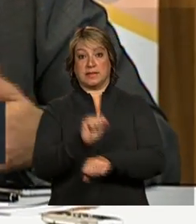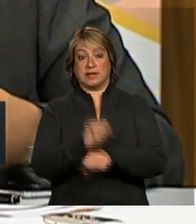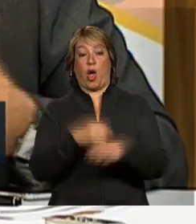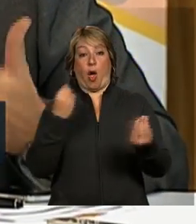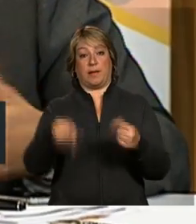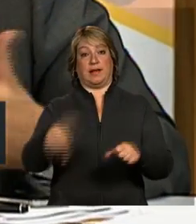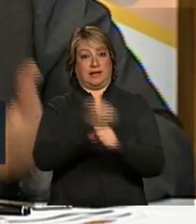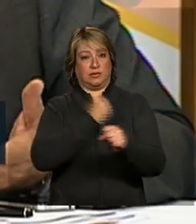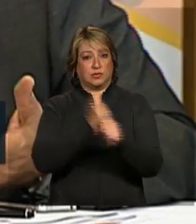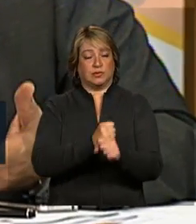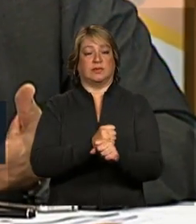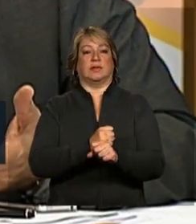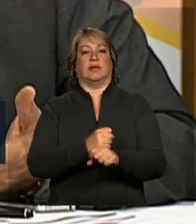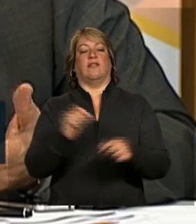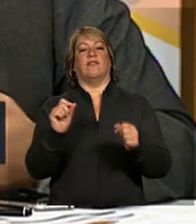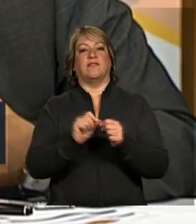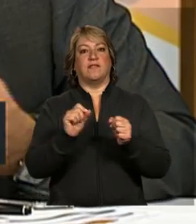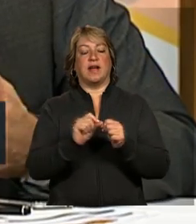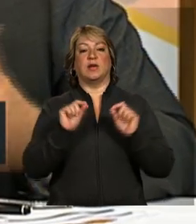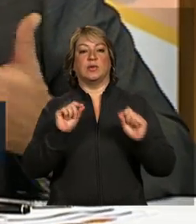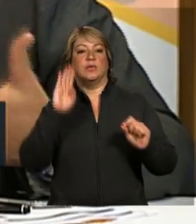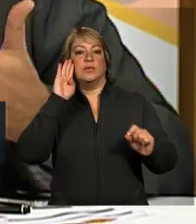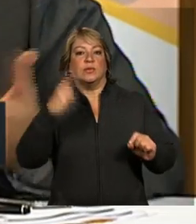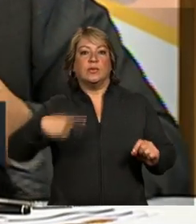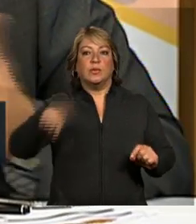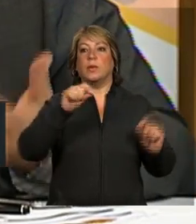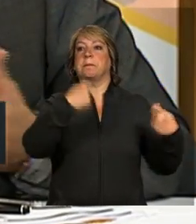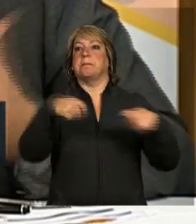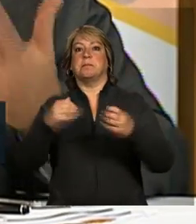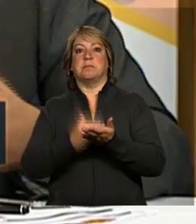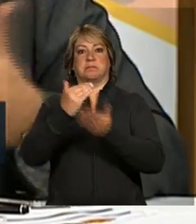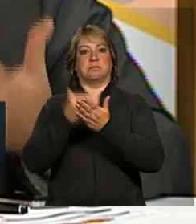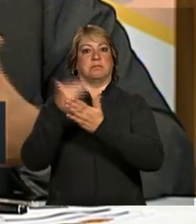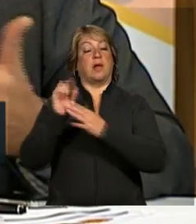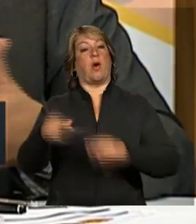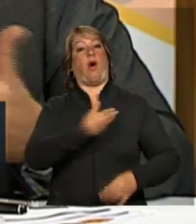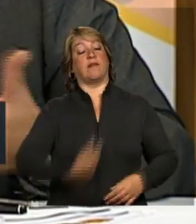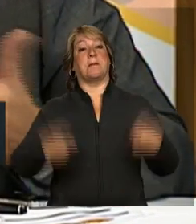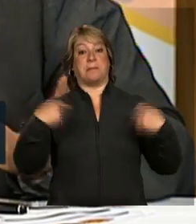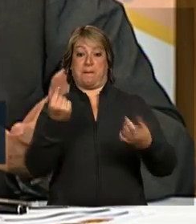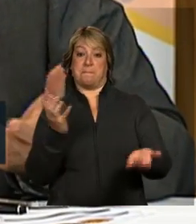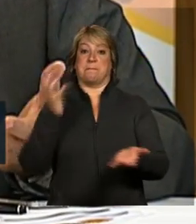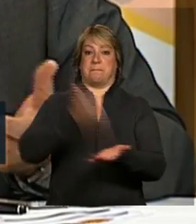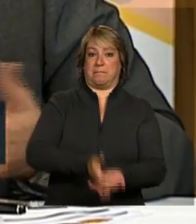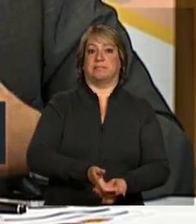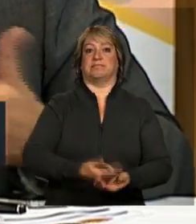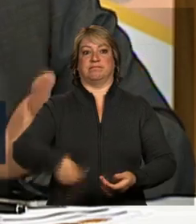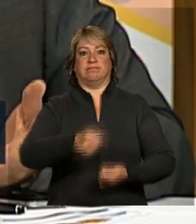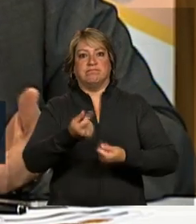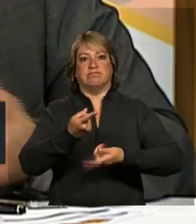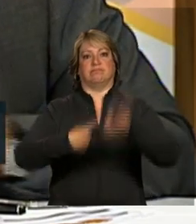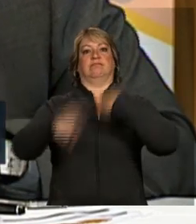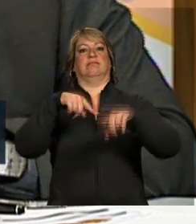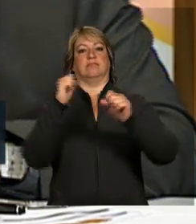infraestrutura induz o a demanda é que assim o governo tem que bancar essa alavancagem do desenvolvimento que